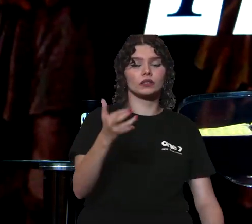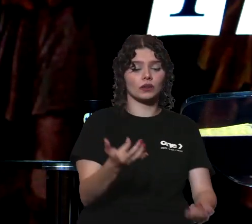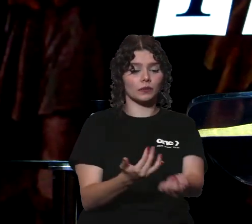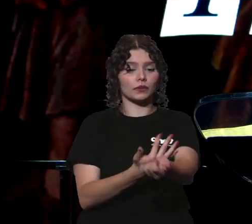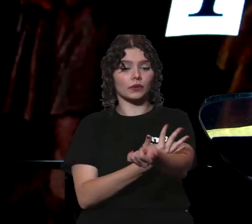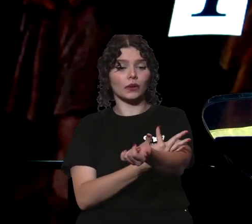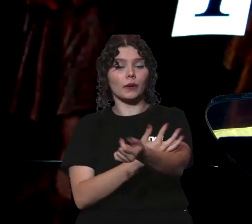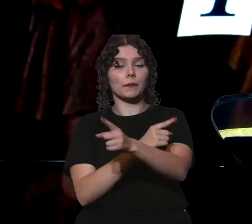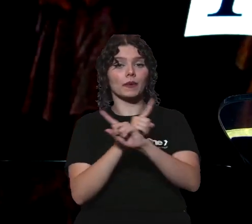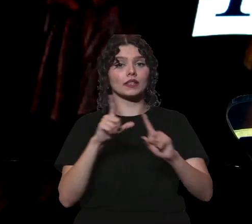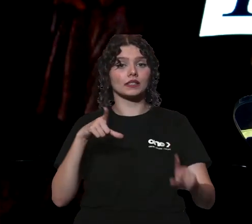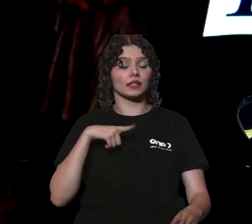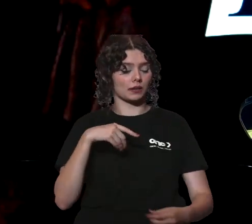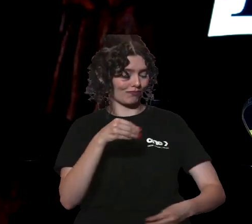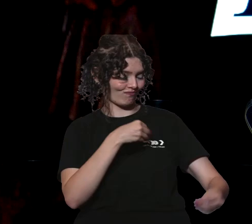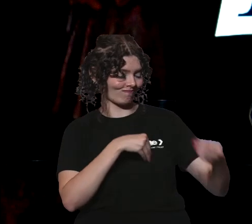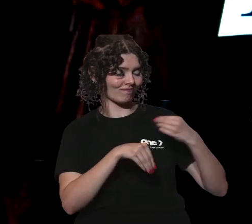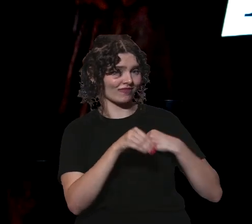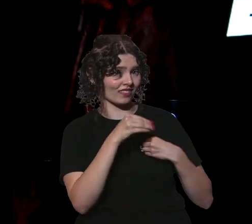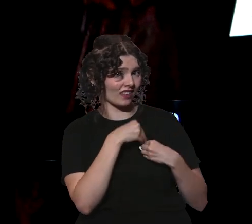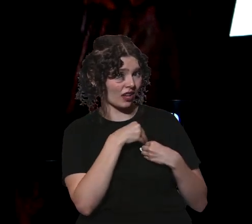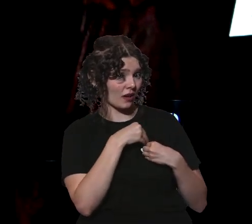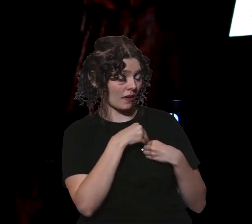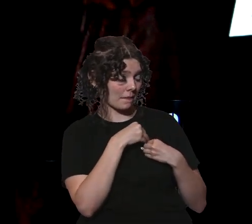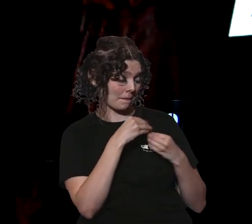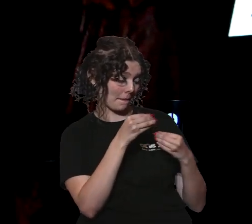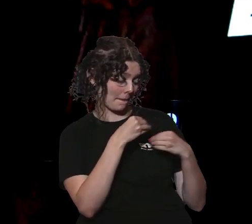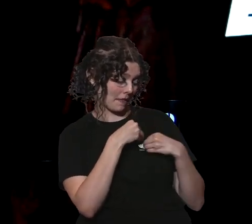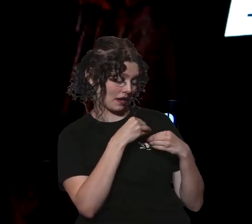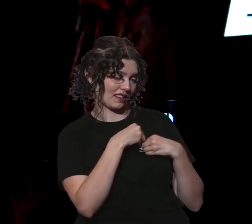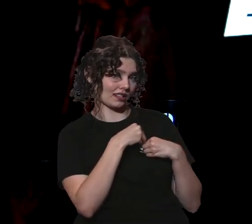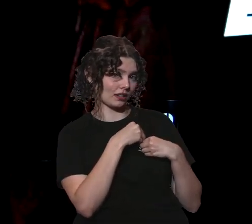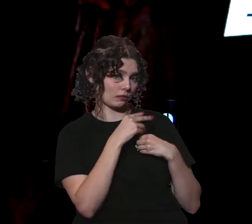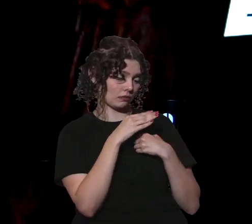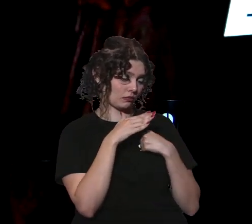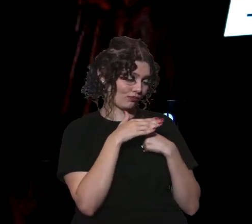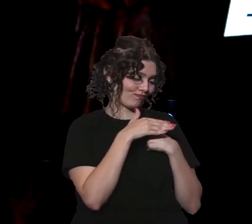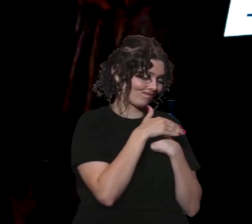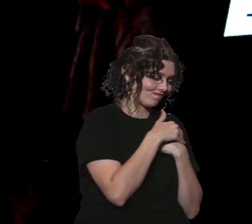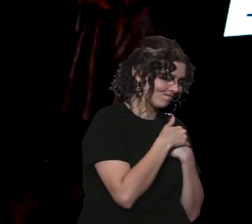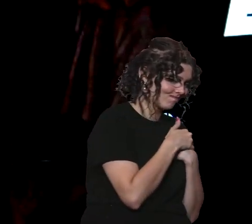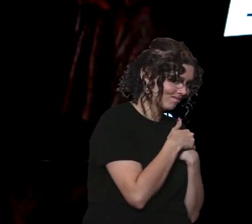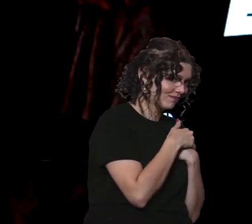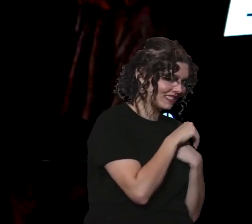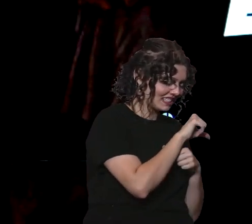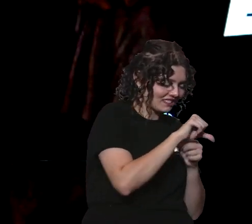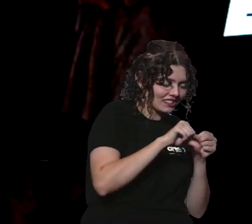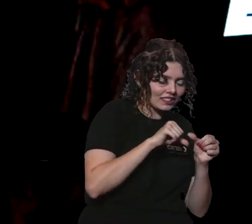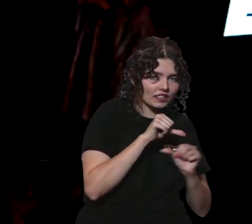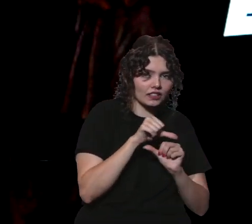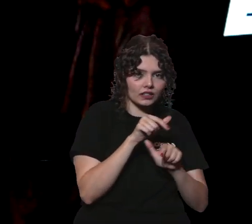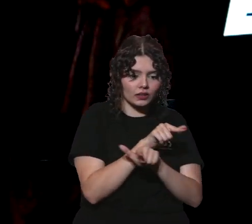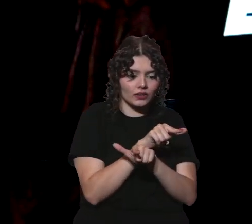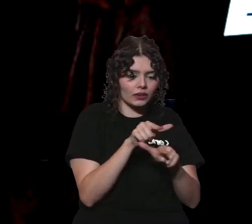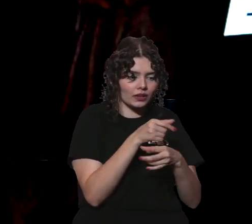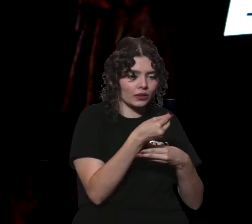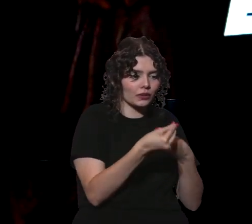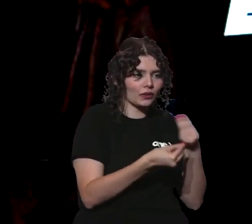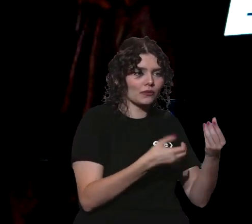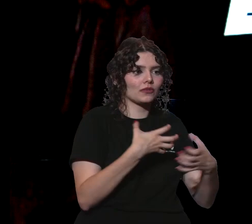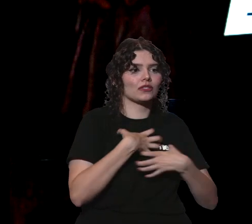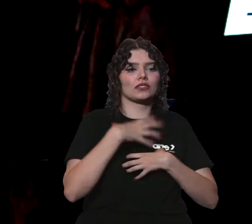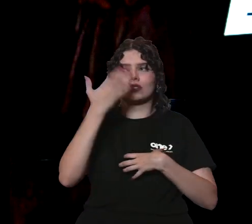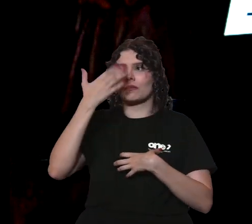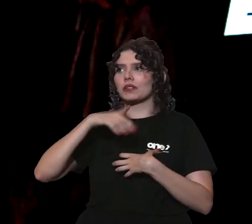pecados. Pecado não tratado, não transformado, não tem como sentir a presença